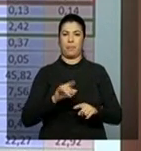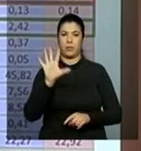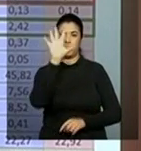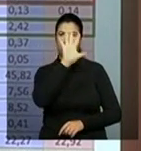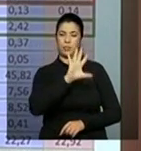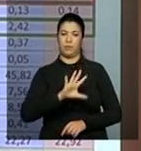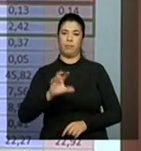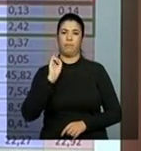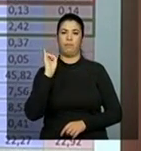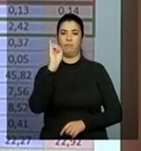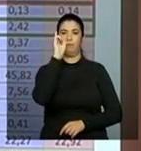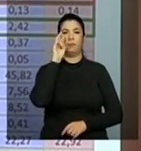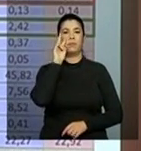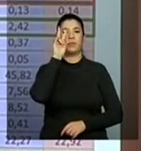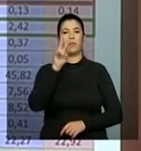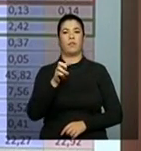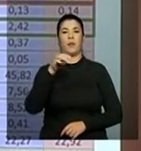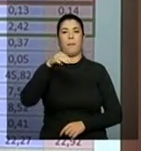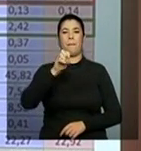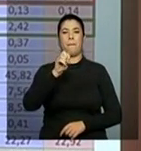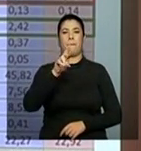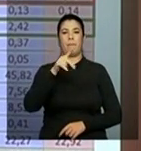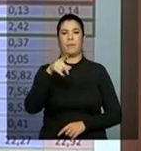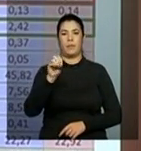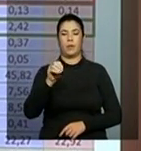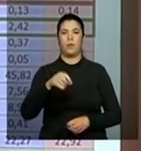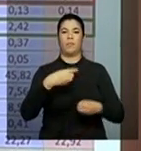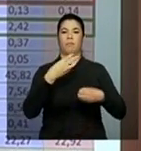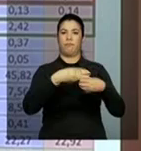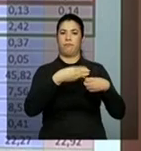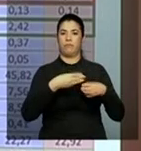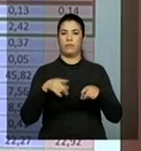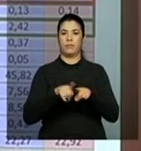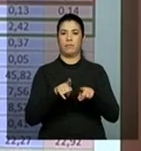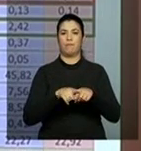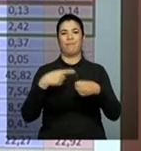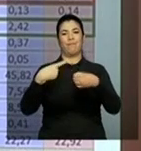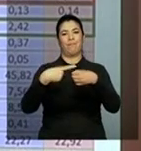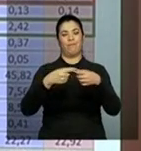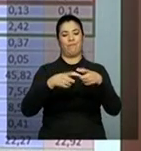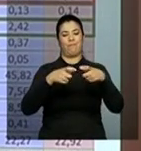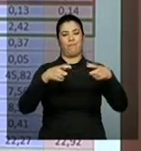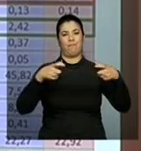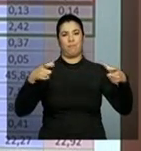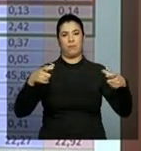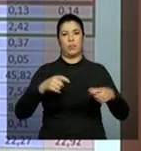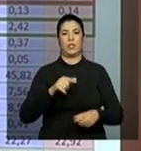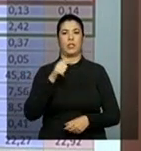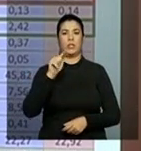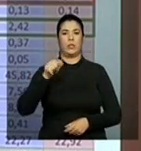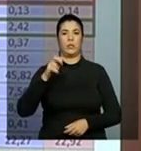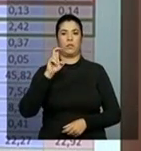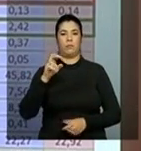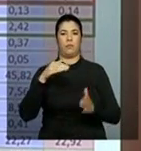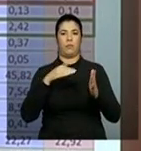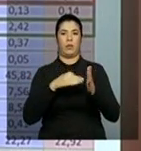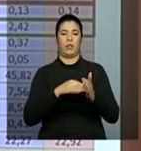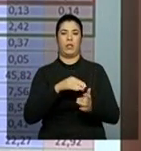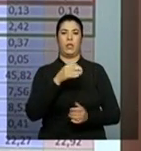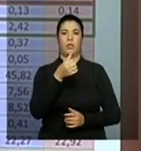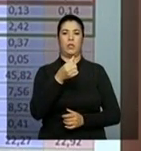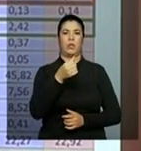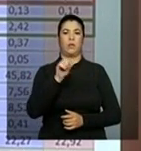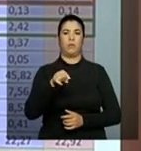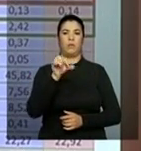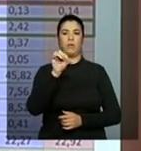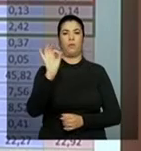destacar, são mineração e área urbana. Nós temos um crescimento de 7,5% e 6,9% ao